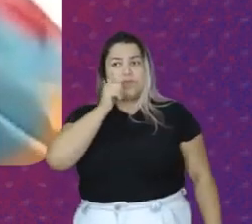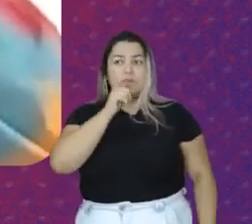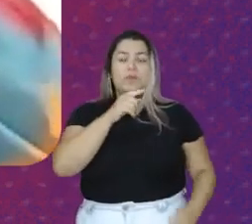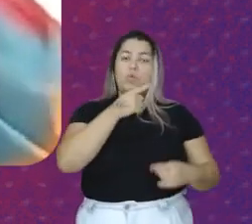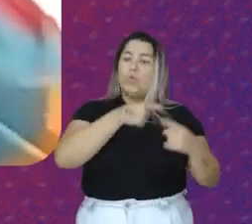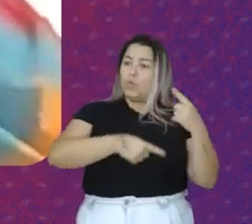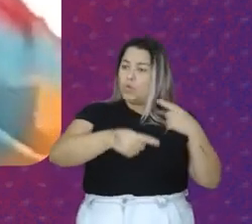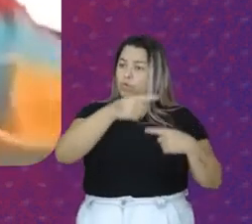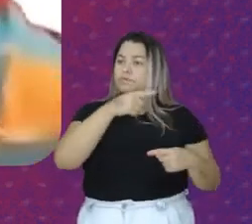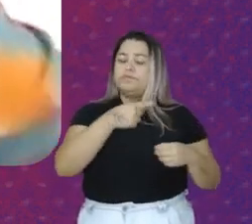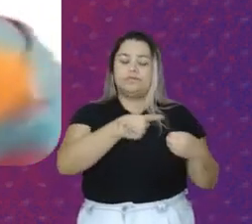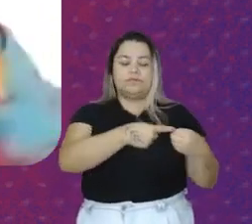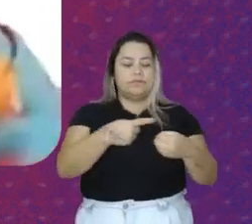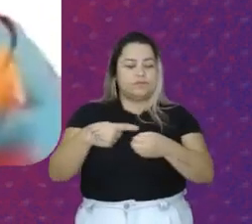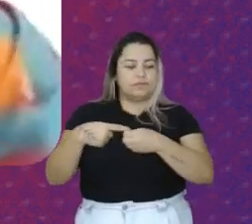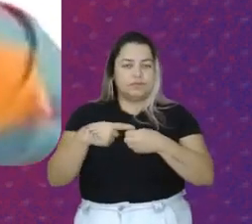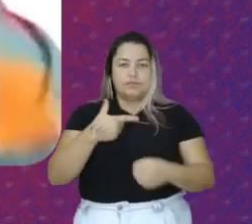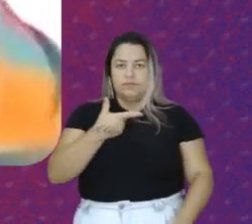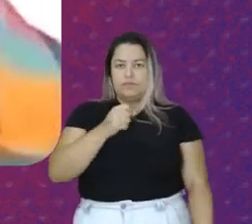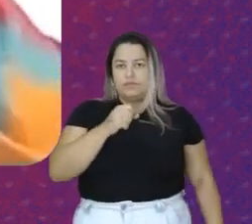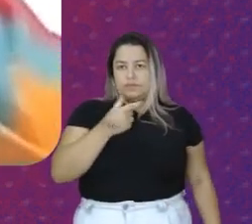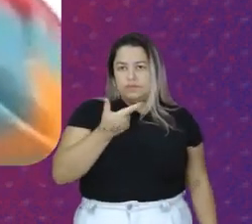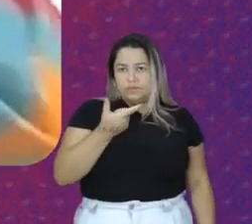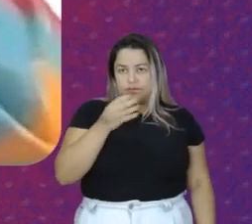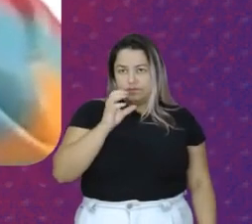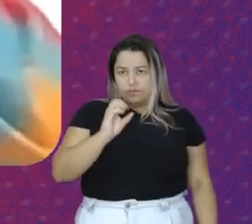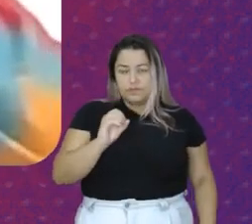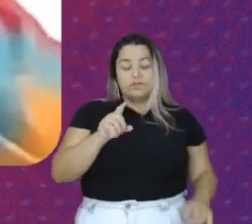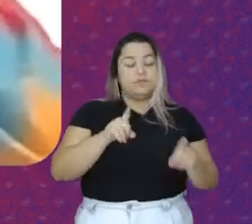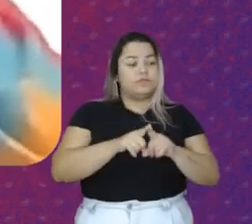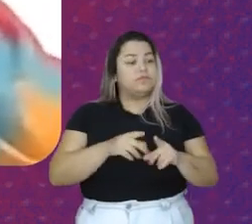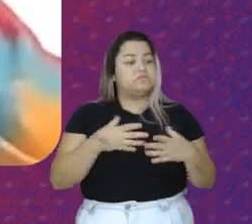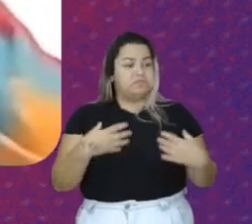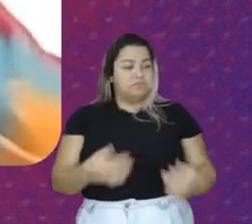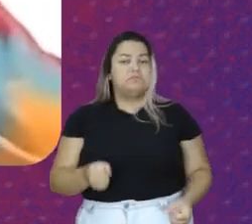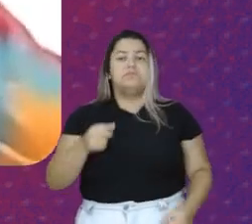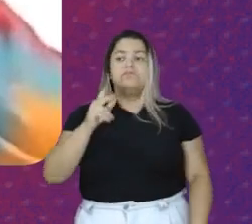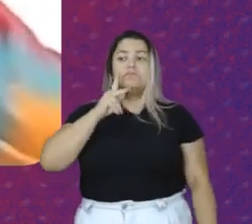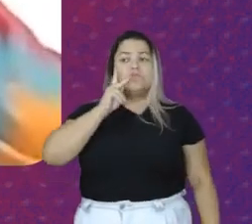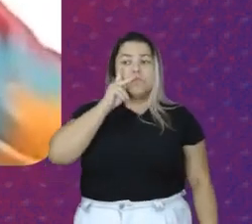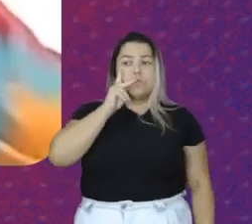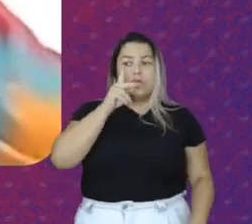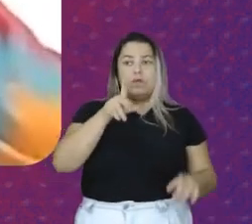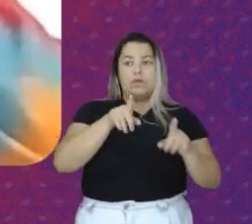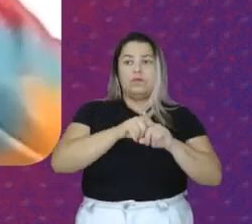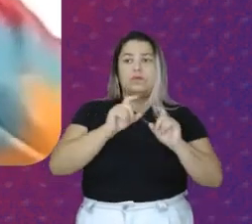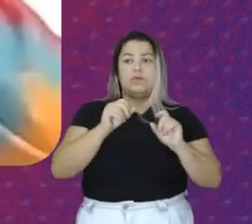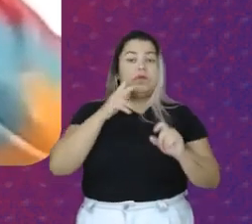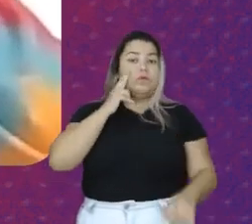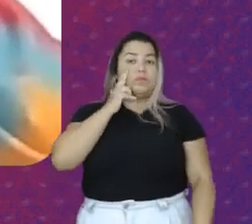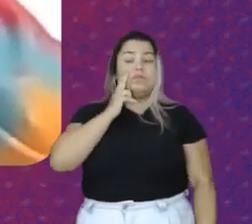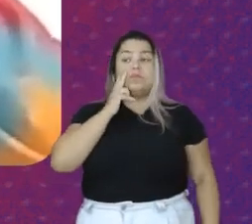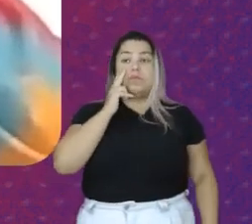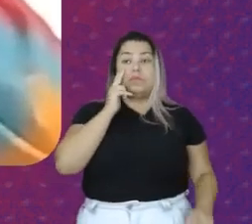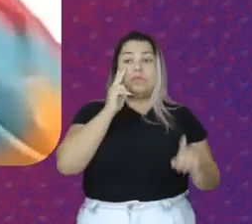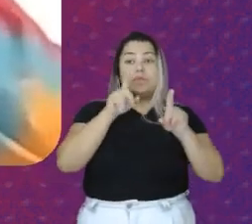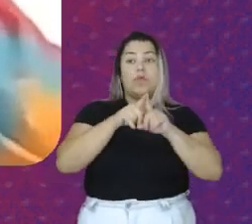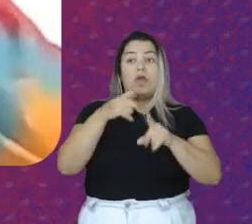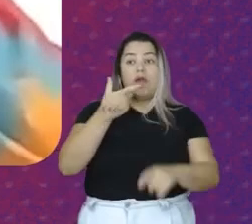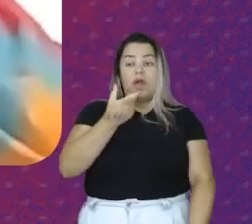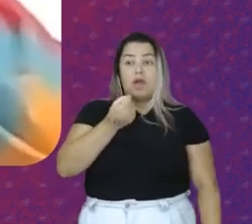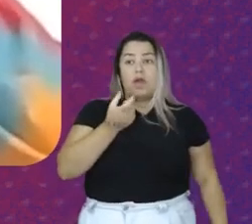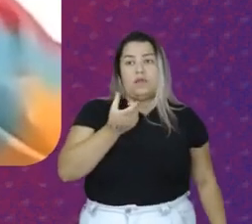construímos na cidade. Em 2020, eu topei o desafio de ser candidata a vereadora em Uberlândia, a terra que eu moro há